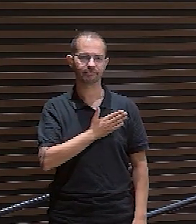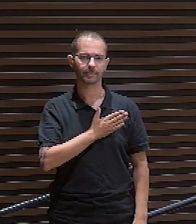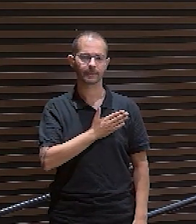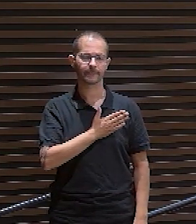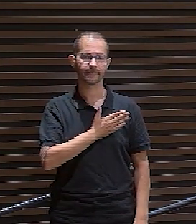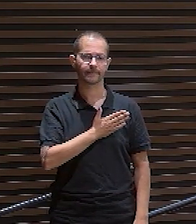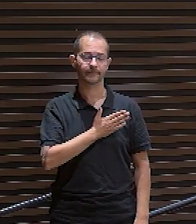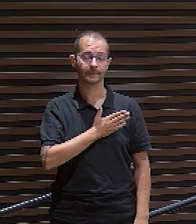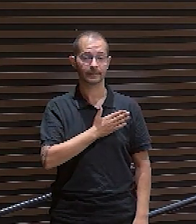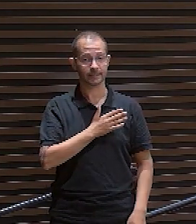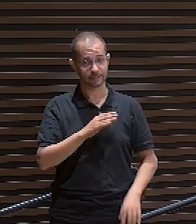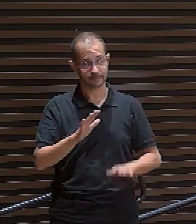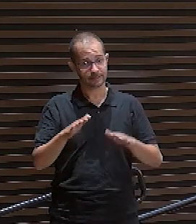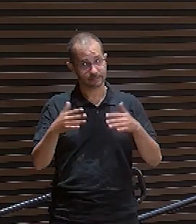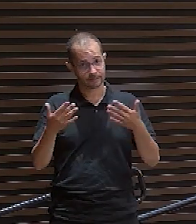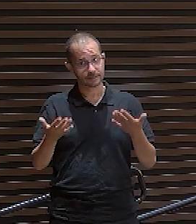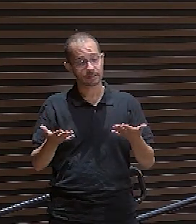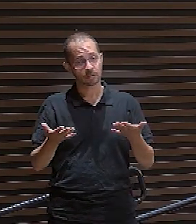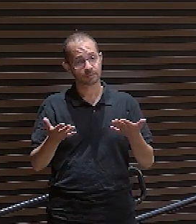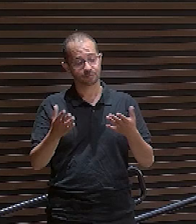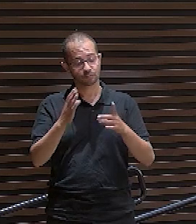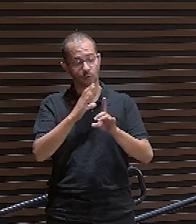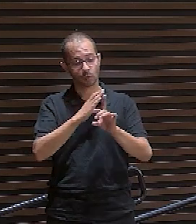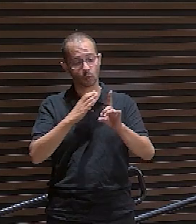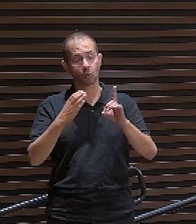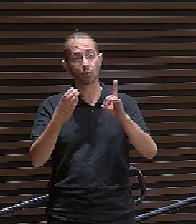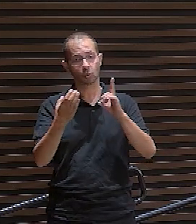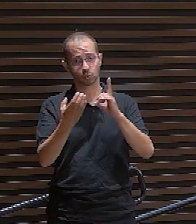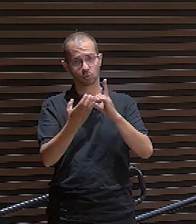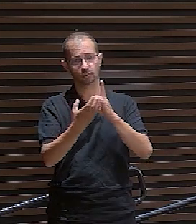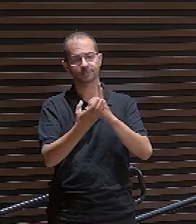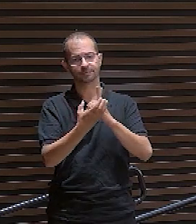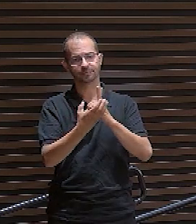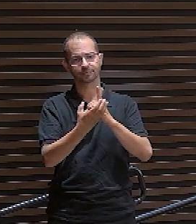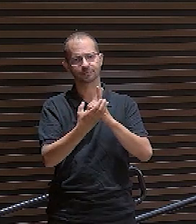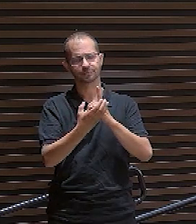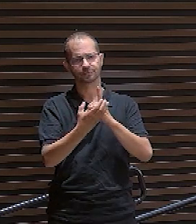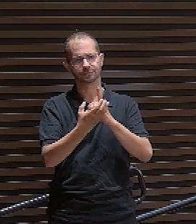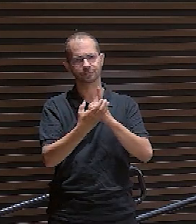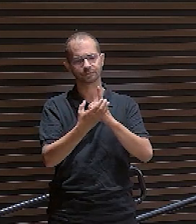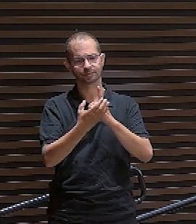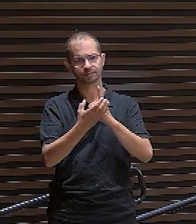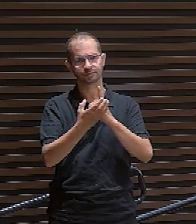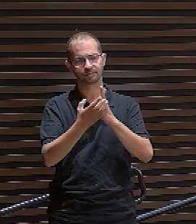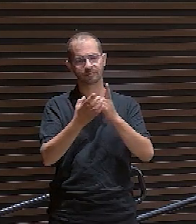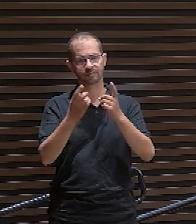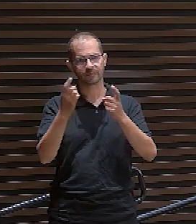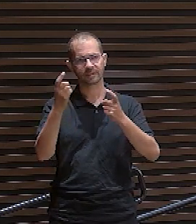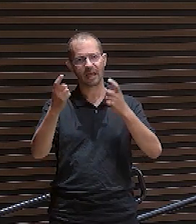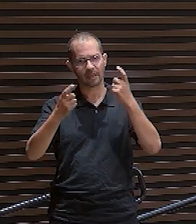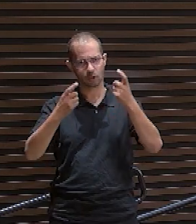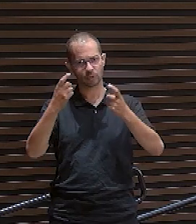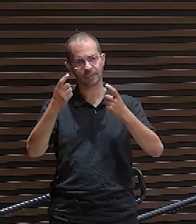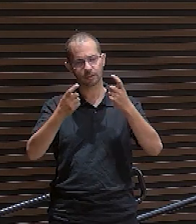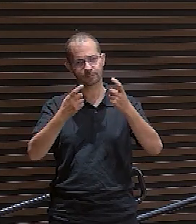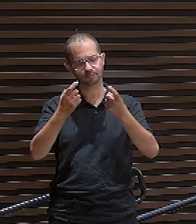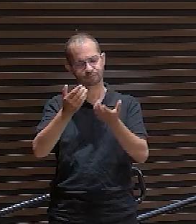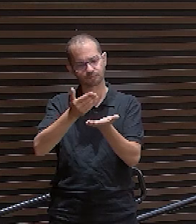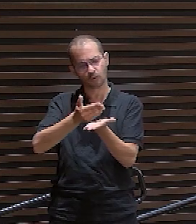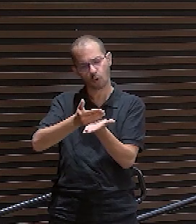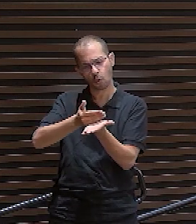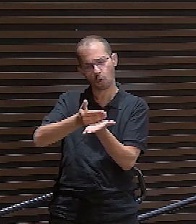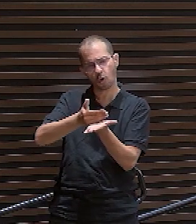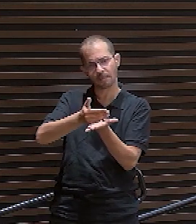E isto, o culto da reunião, ele